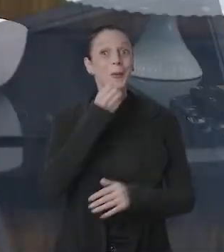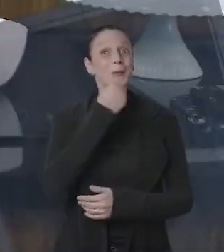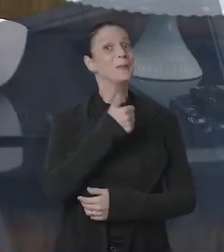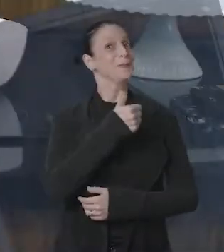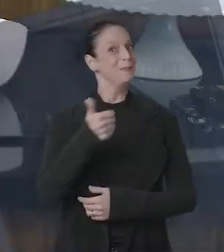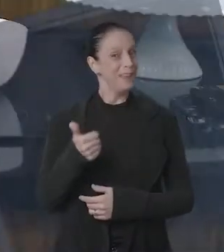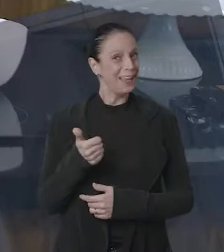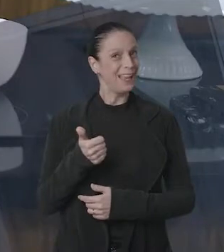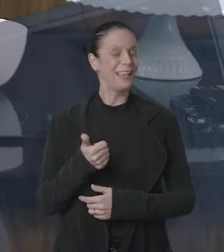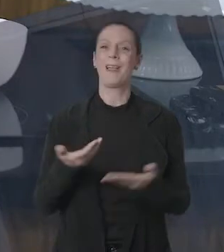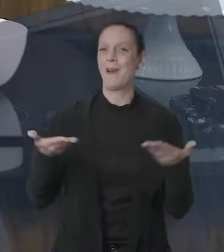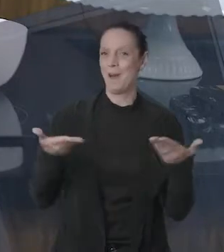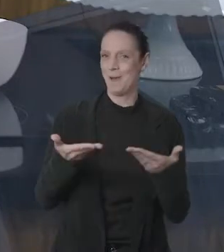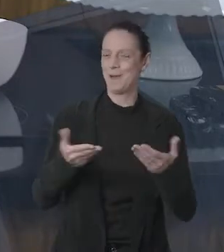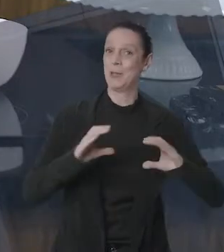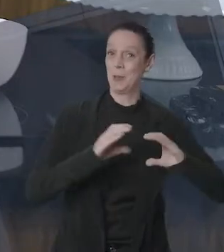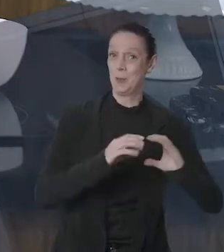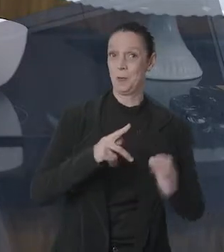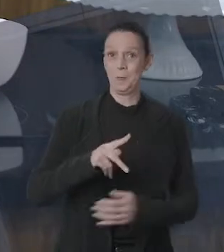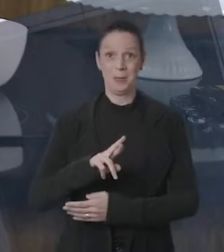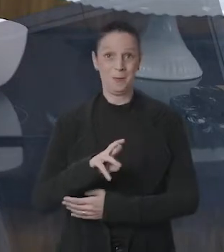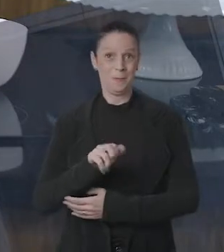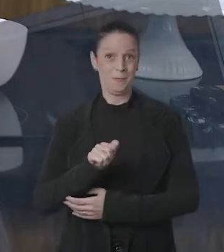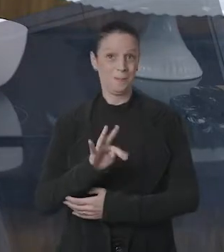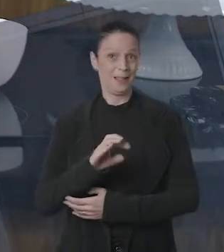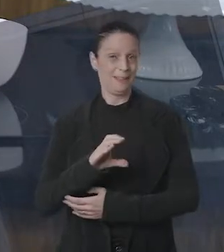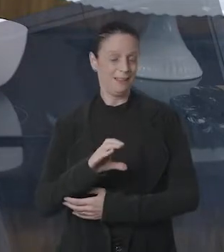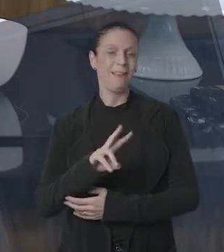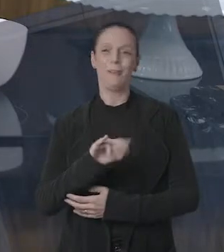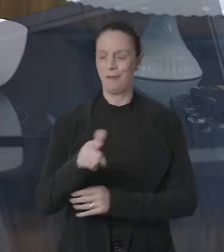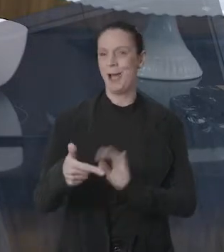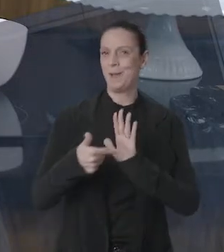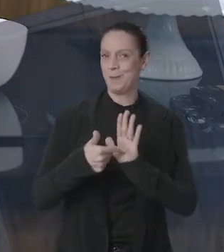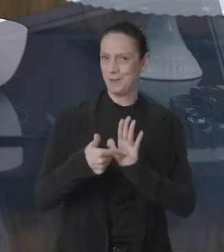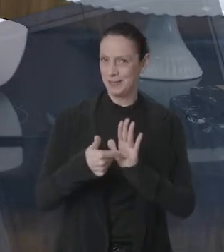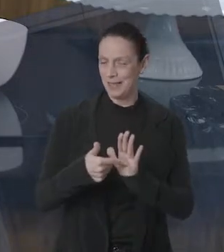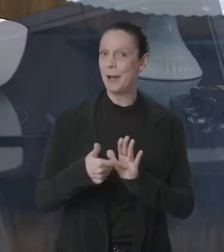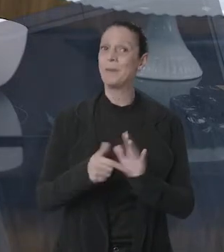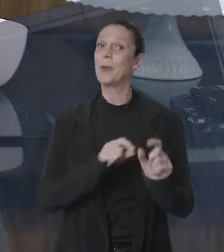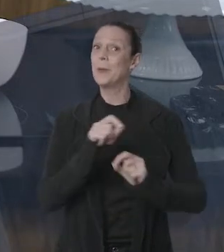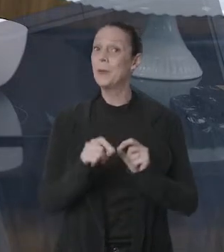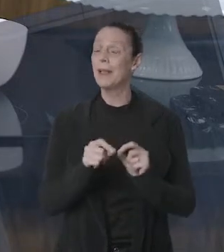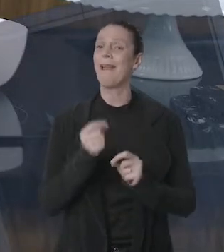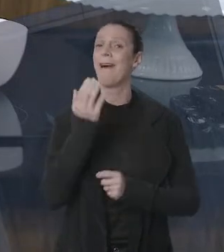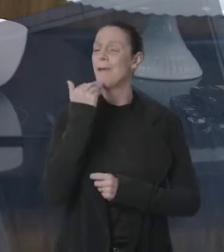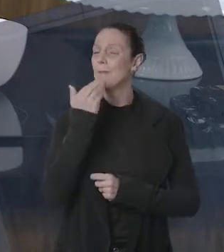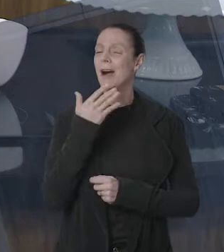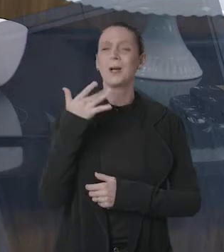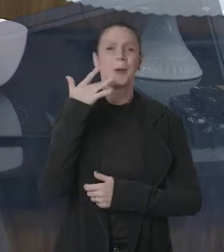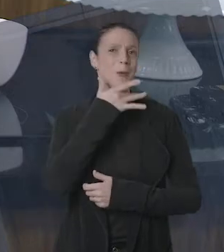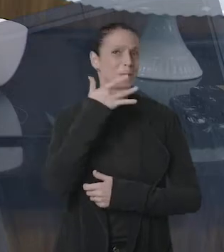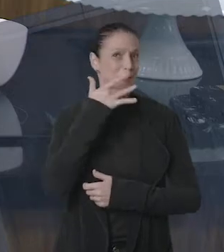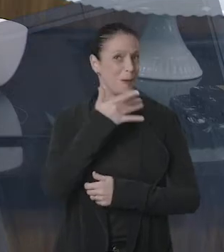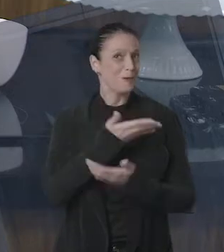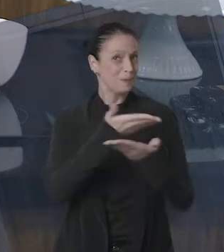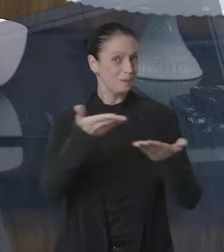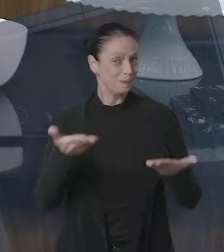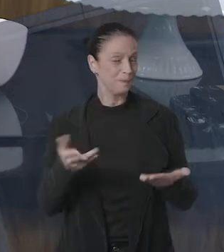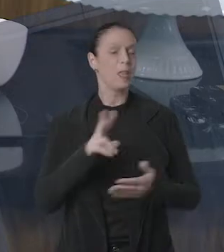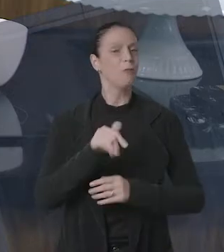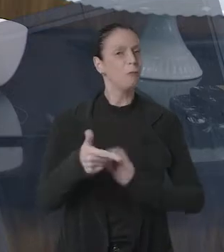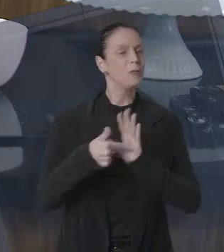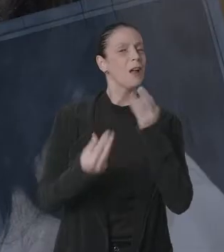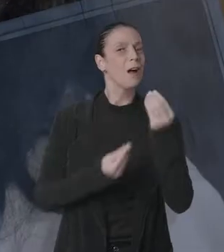Olá, tudo bem? O Cooper Pratique de hoje traz para você mais uma receita para deixar a sua vida mais doce e gostosa. Eu vou te mostrar